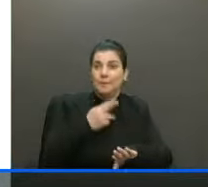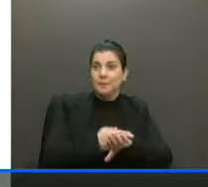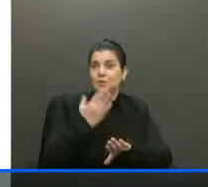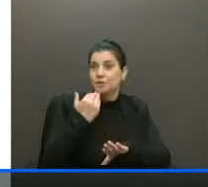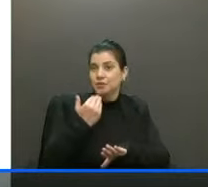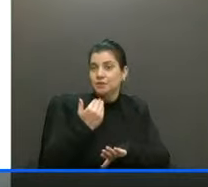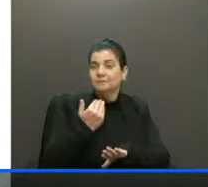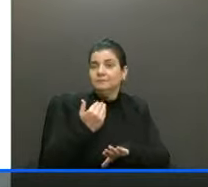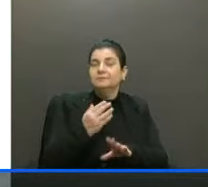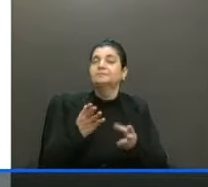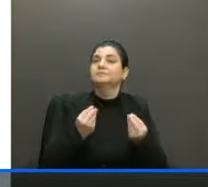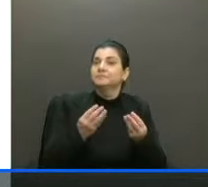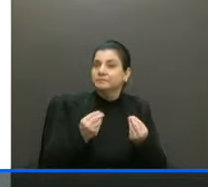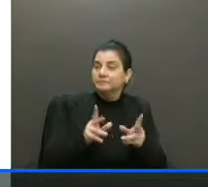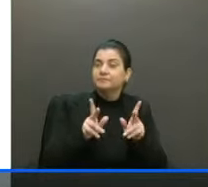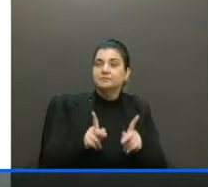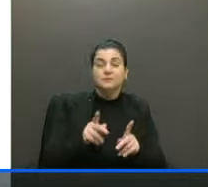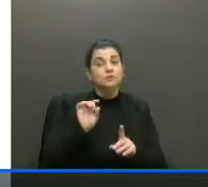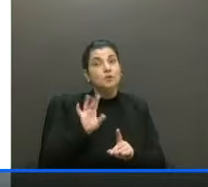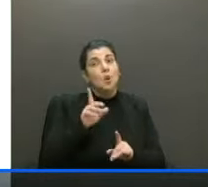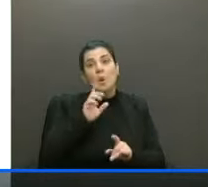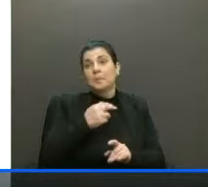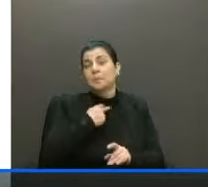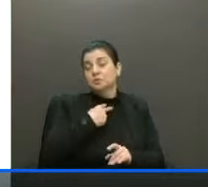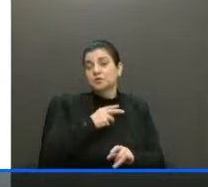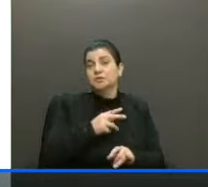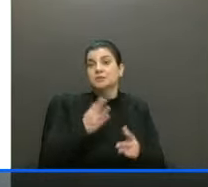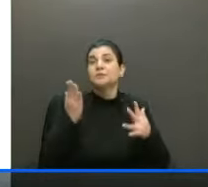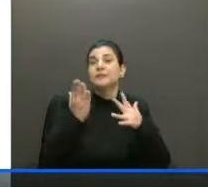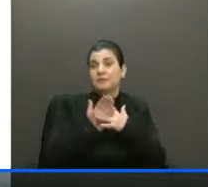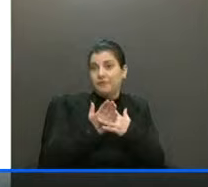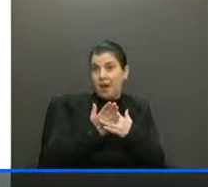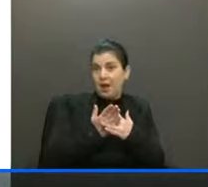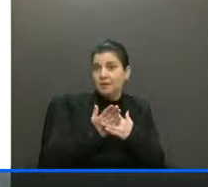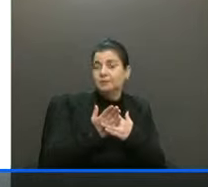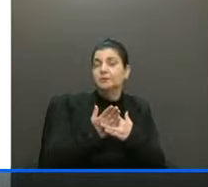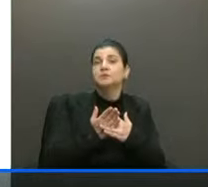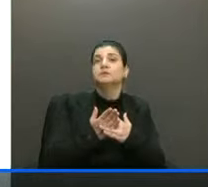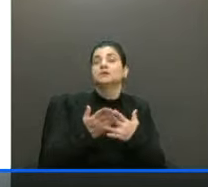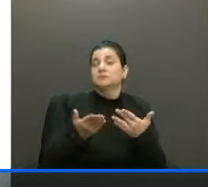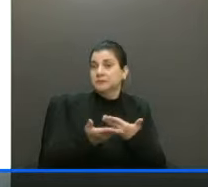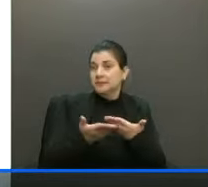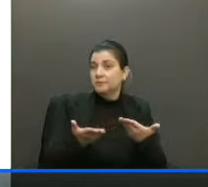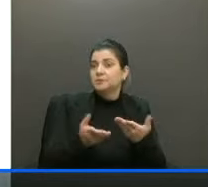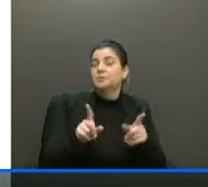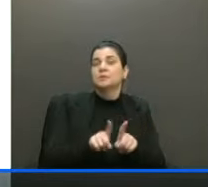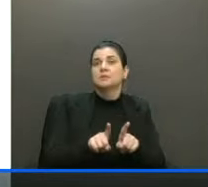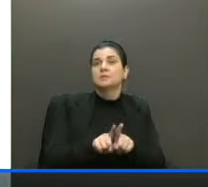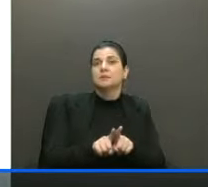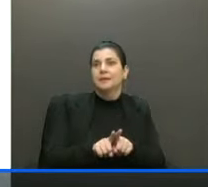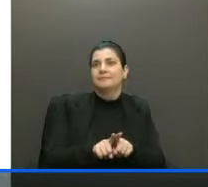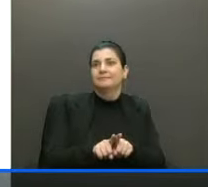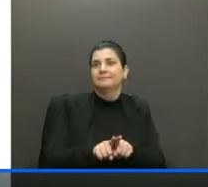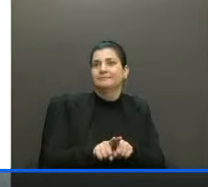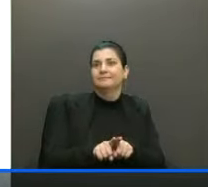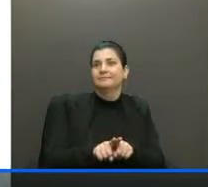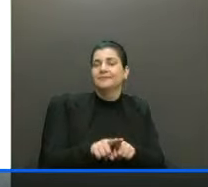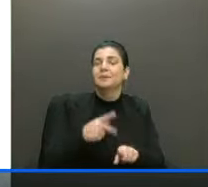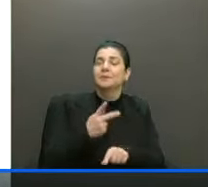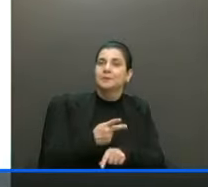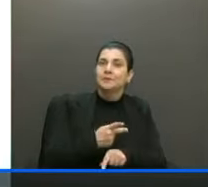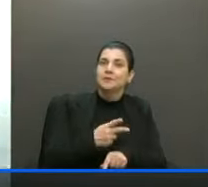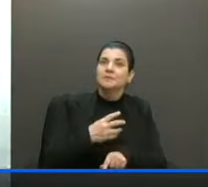pessoas, né, só no seu horário de almoço, que podiam nos procurar, ali a gente estava à disposição também. Então, a gente também buscou essa